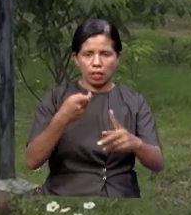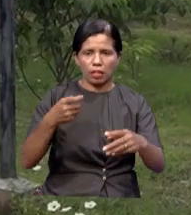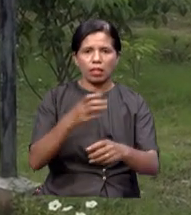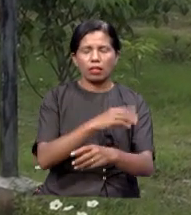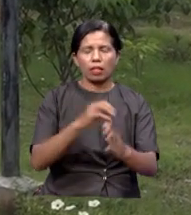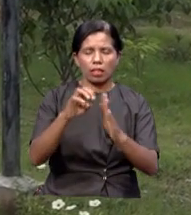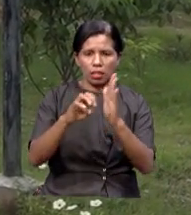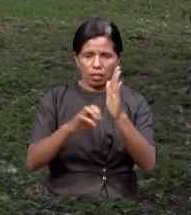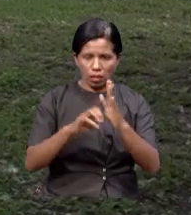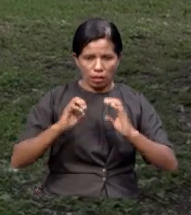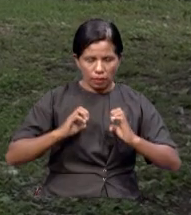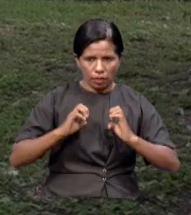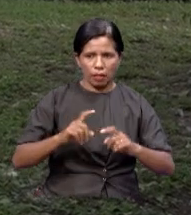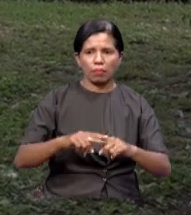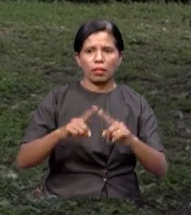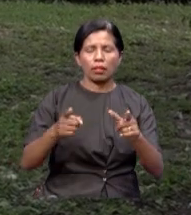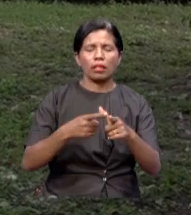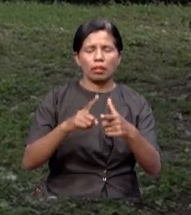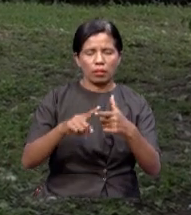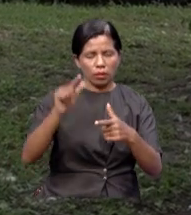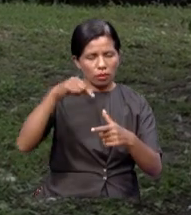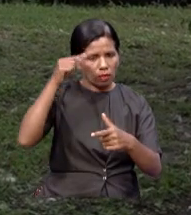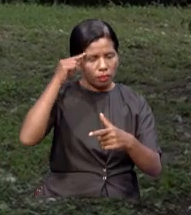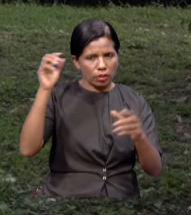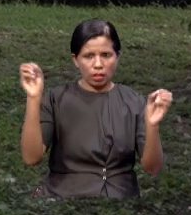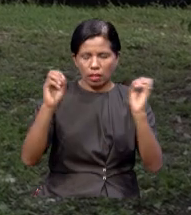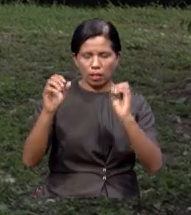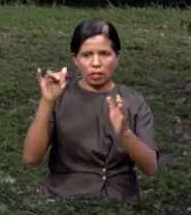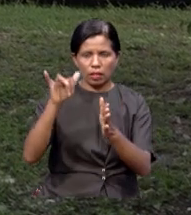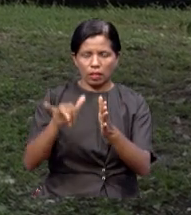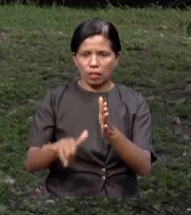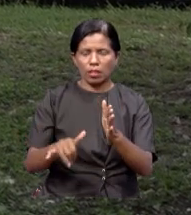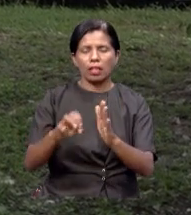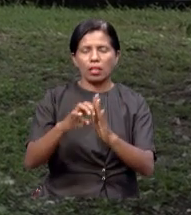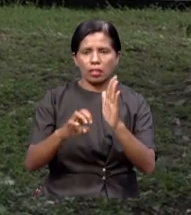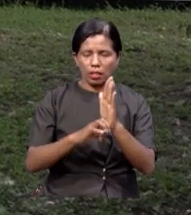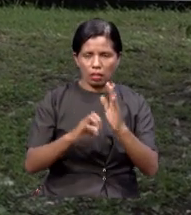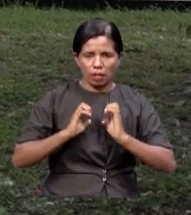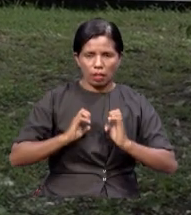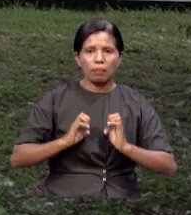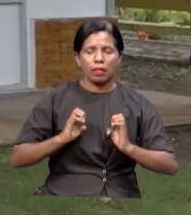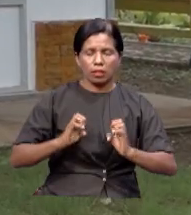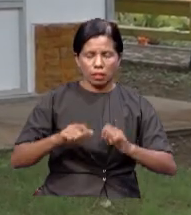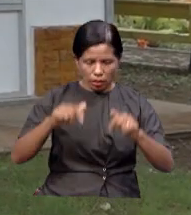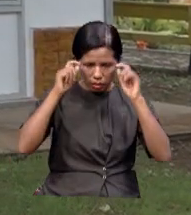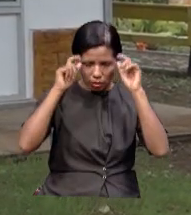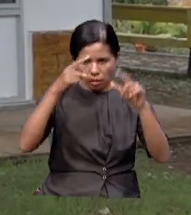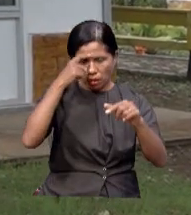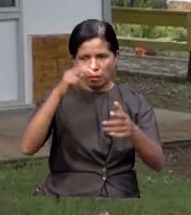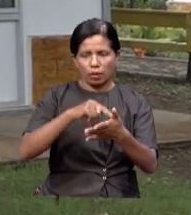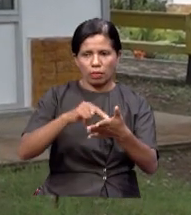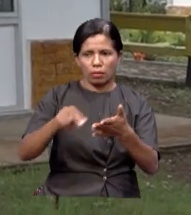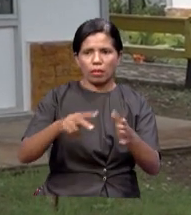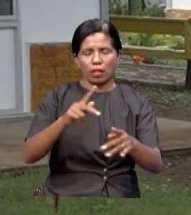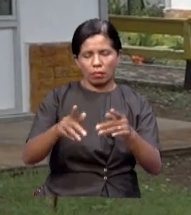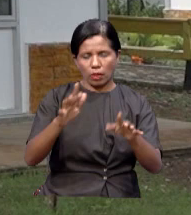estado de emergência. Mas depois governo declara la estende estado de emergência e a Timor-Leste, também número paciente